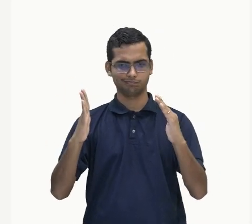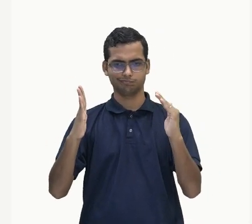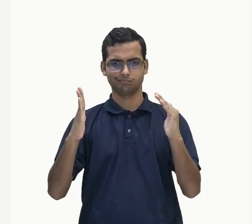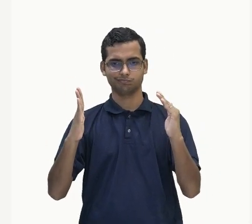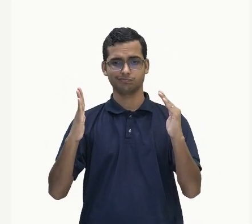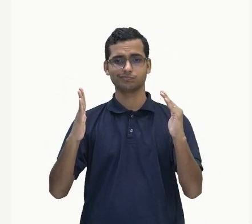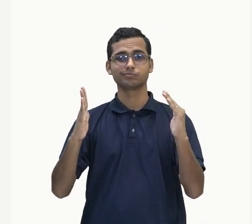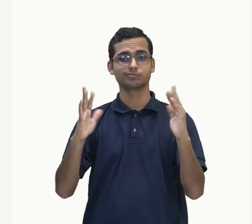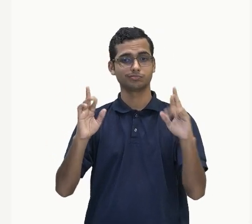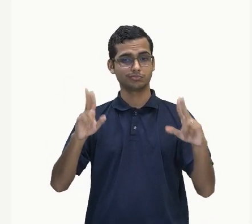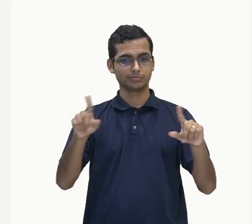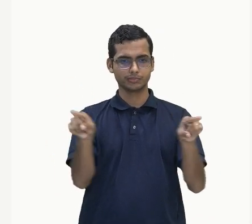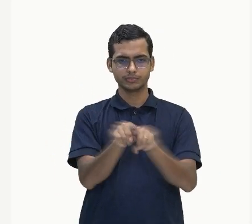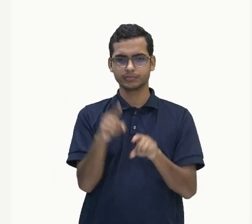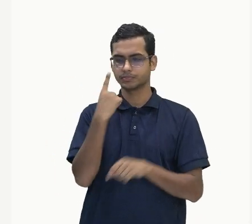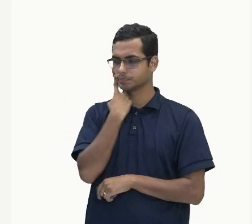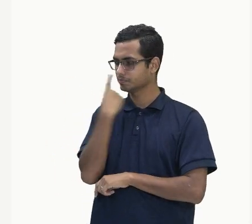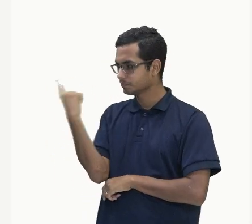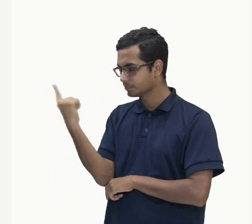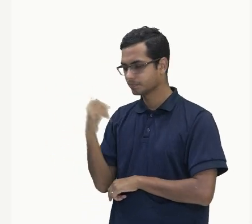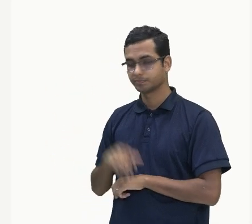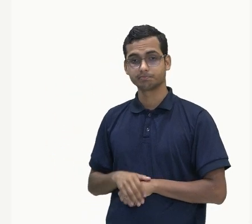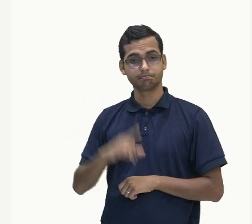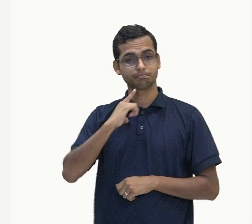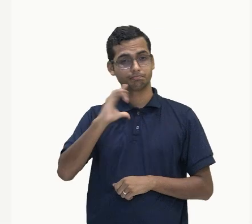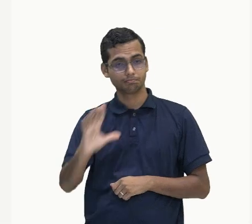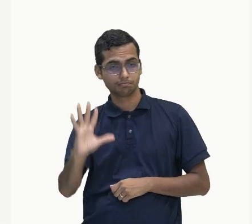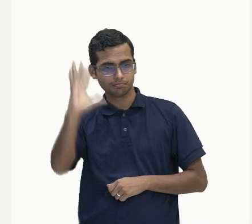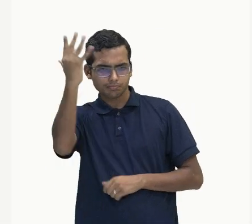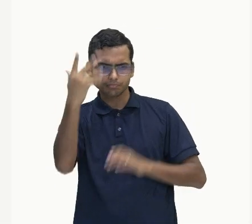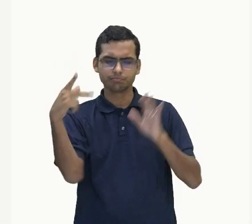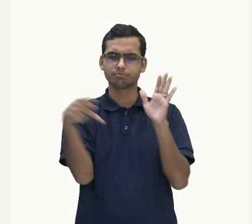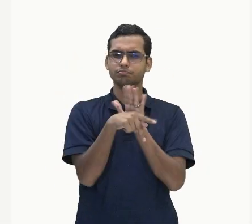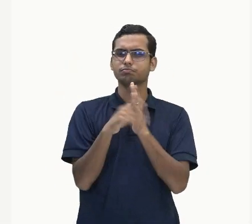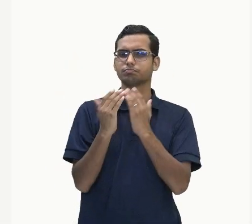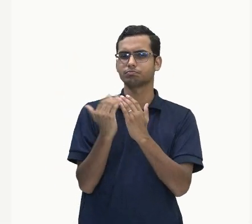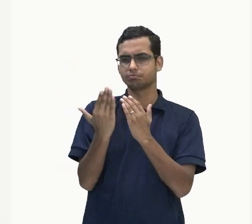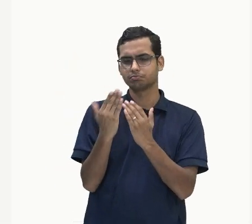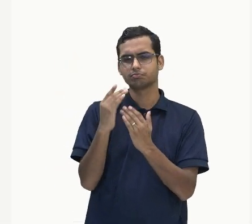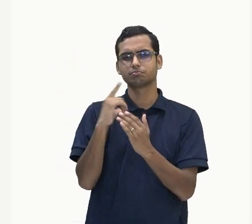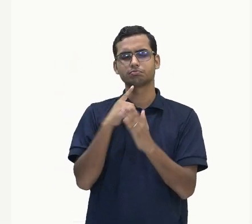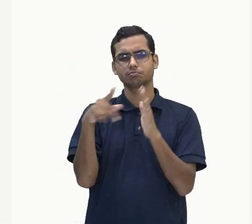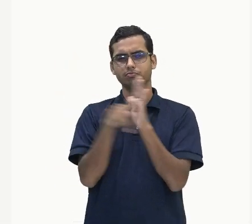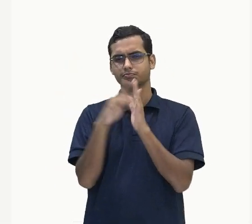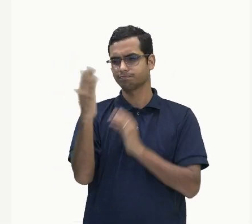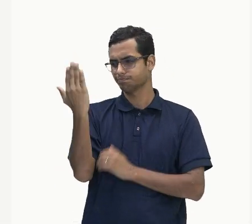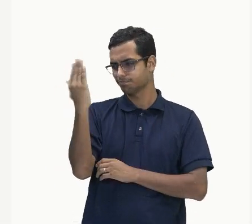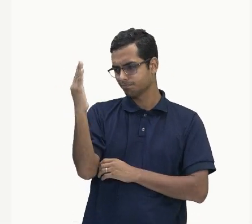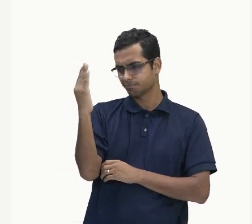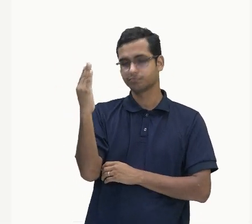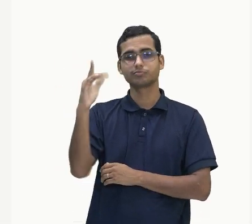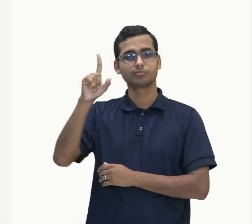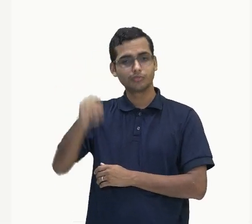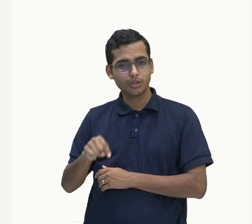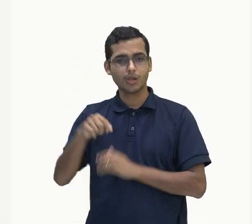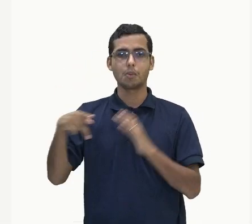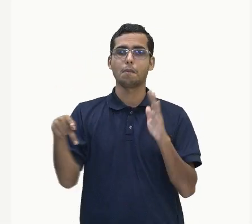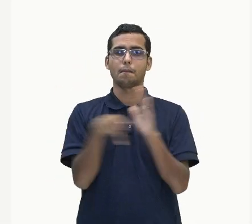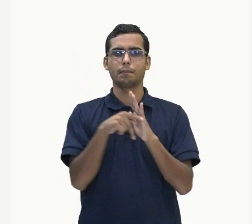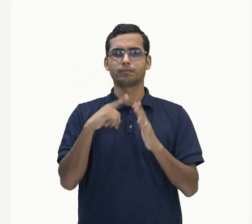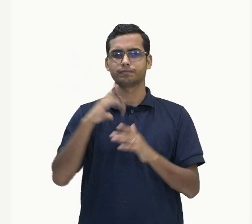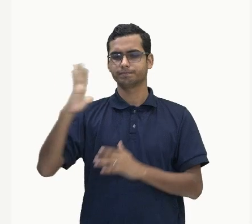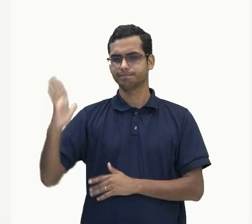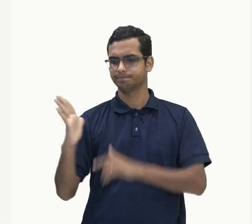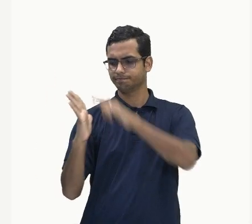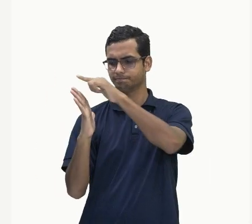casos onde a face refletora é externa, o espelho é chamado de convexo, tá, pessoal?